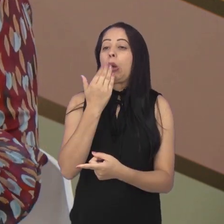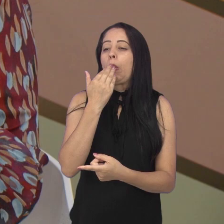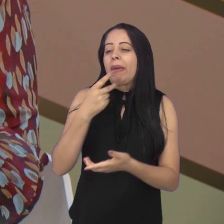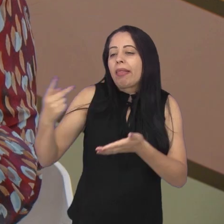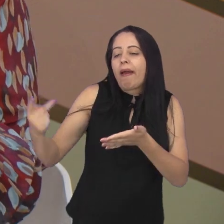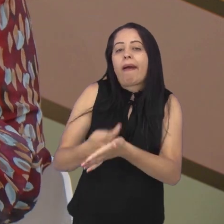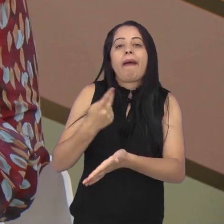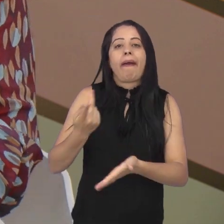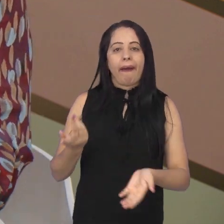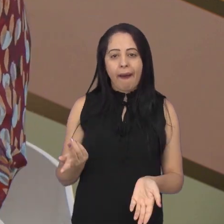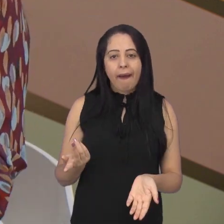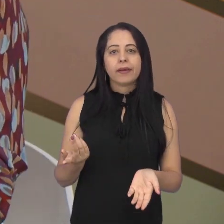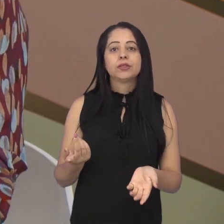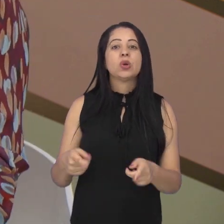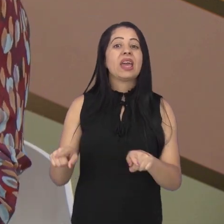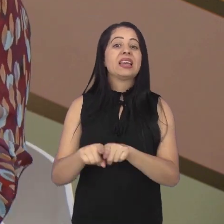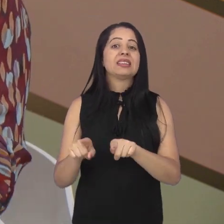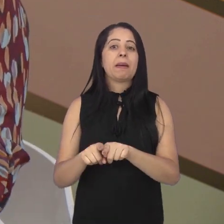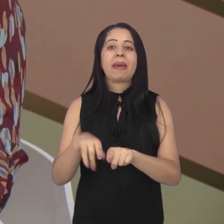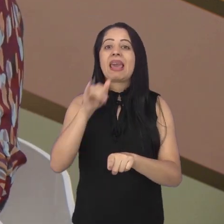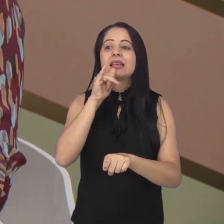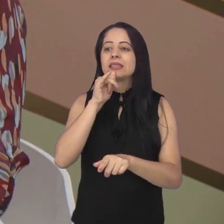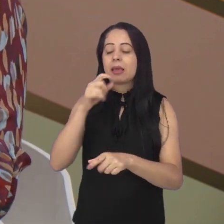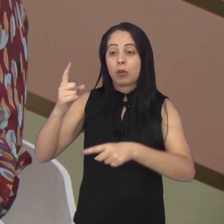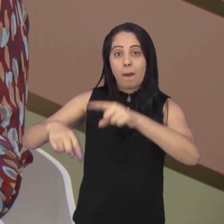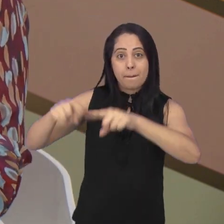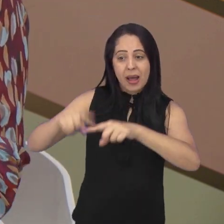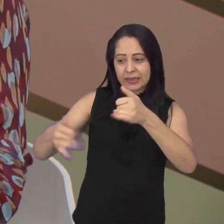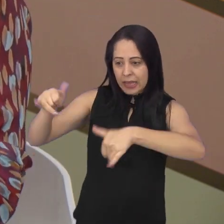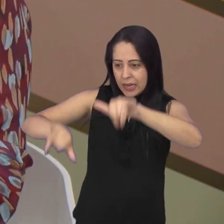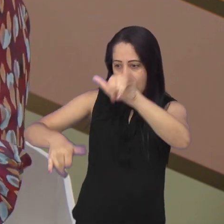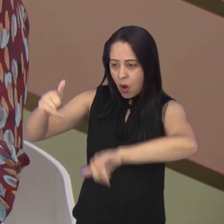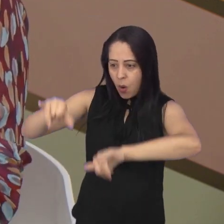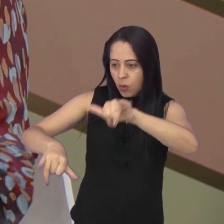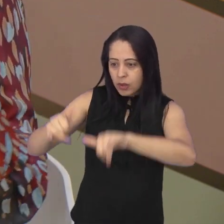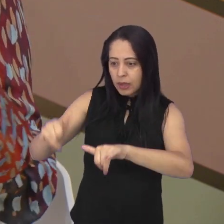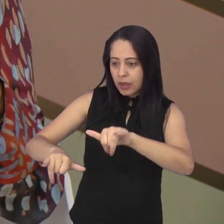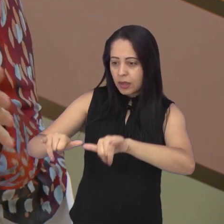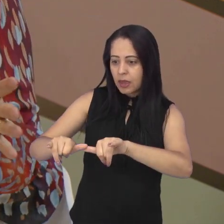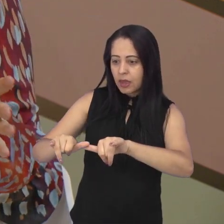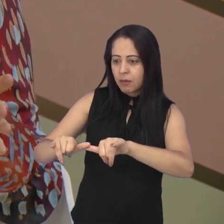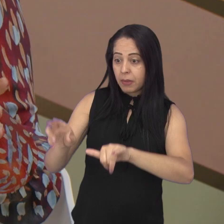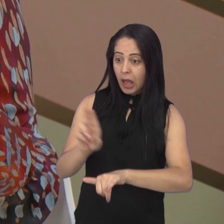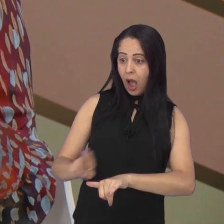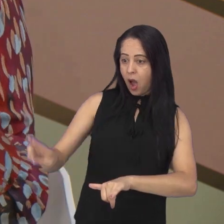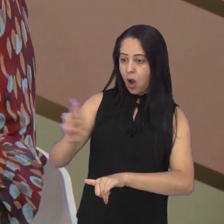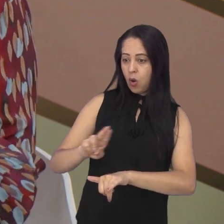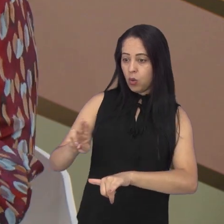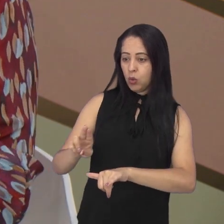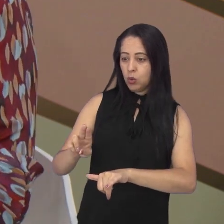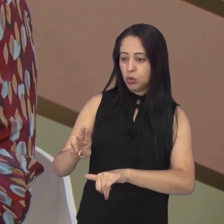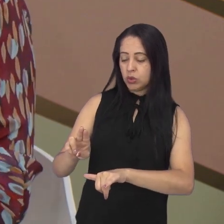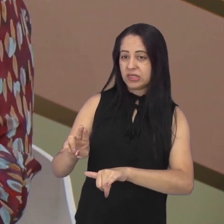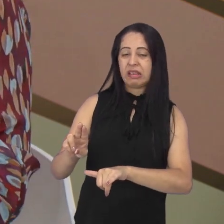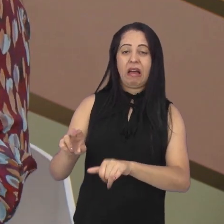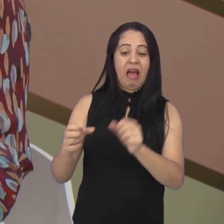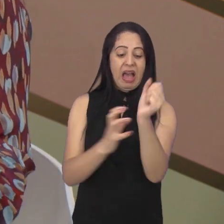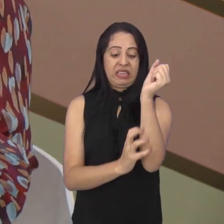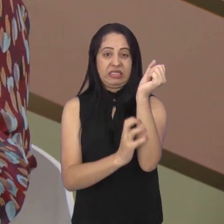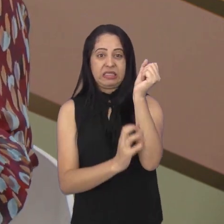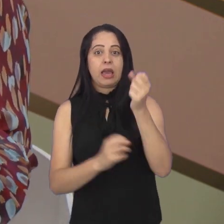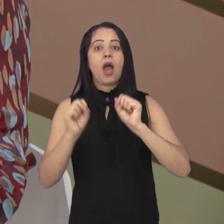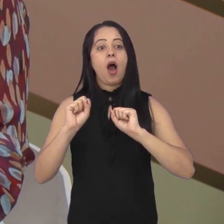pode ter alergias de contato com produtos que a gente vai tendo contato ao longo da nossa vida, que são os cosméticos